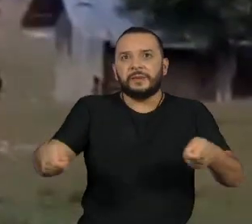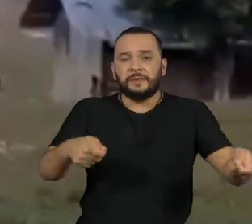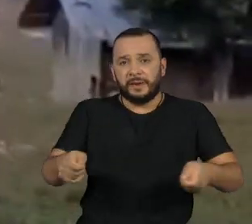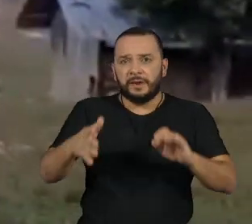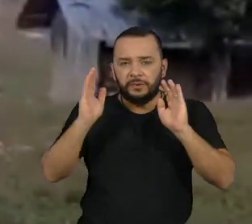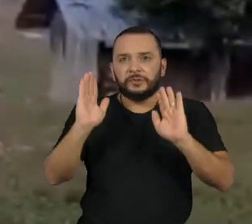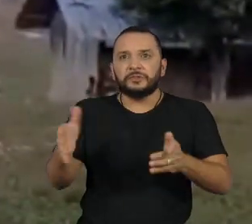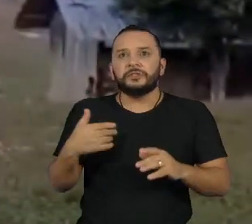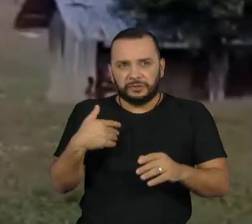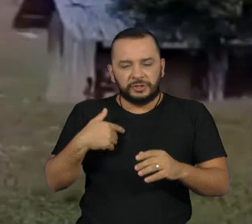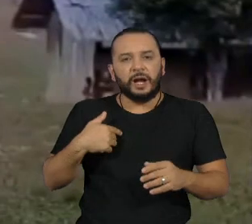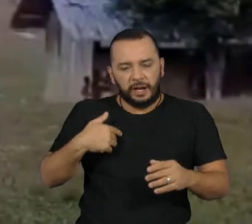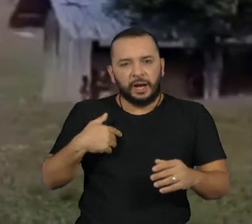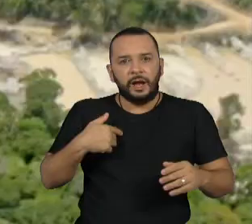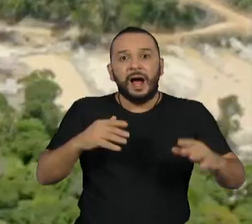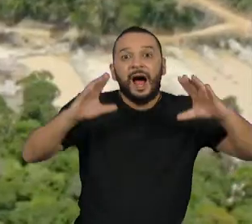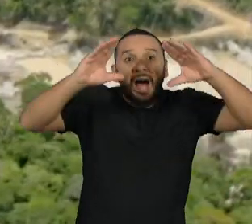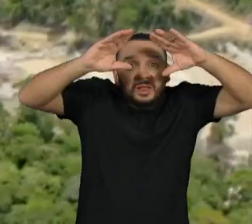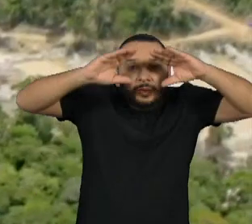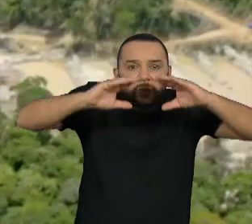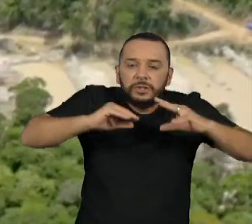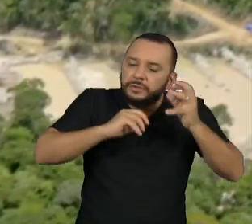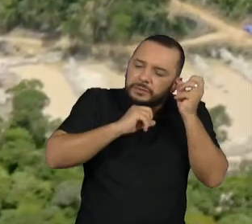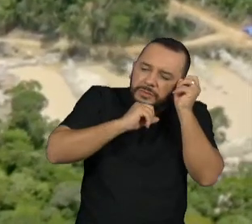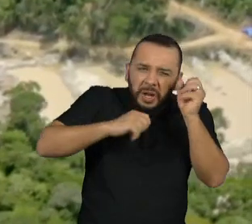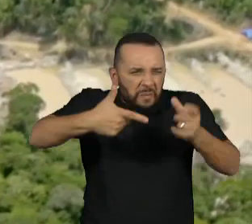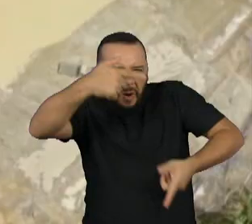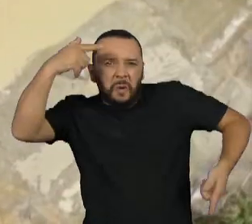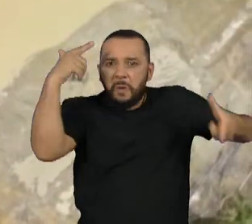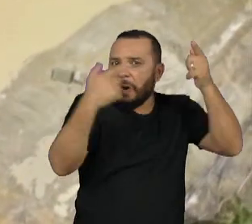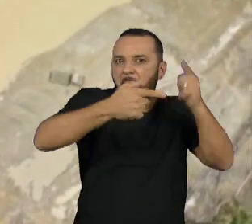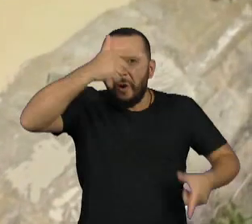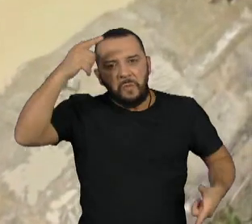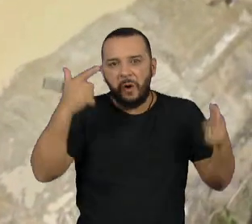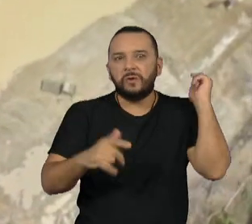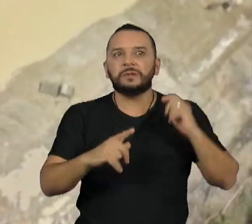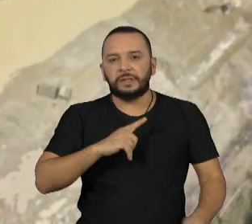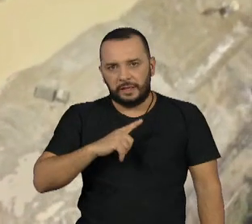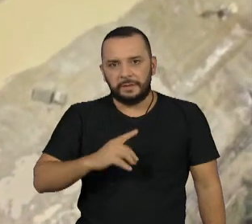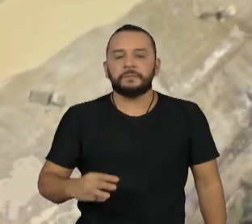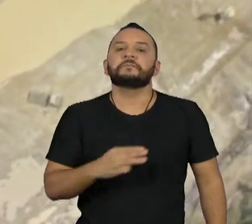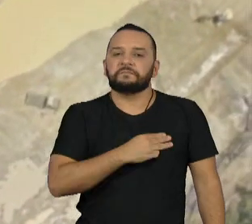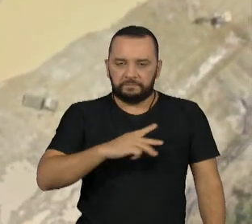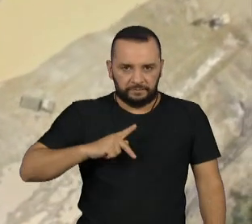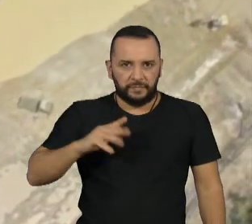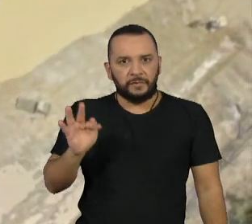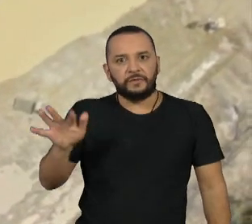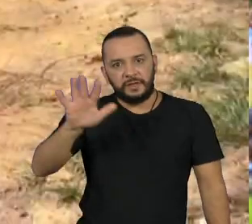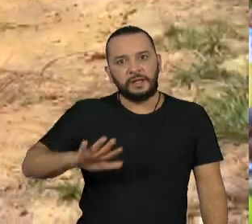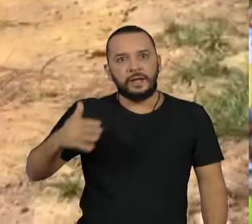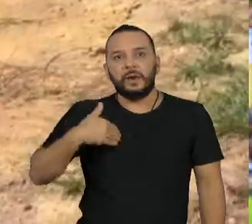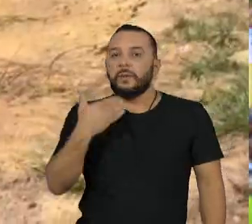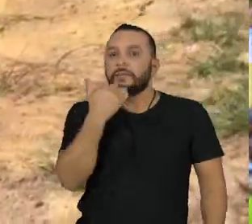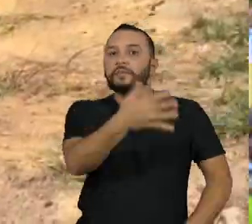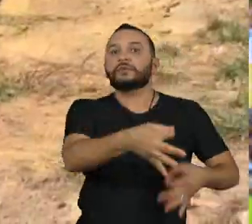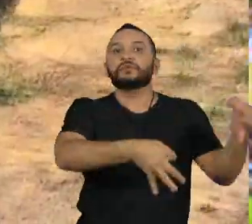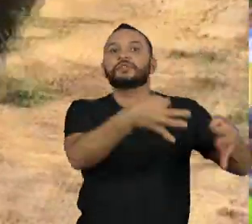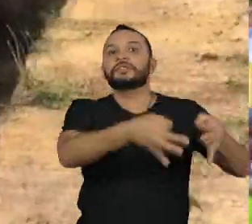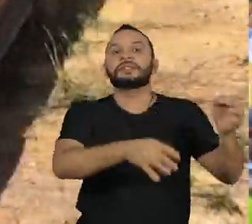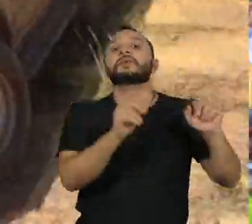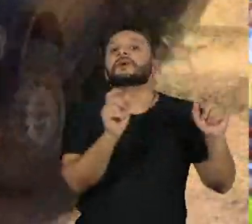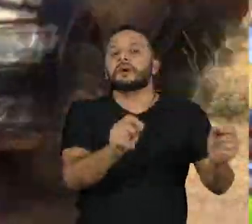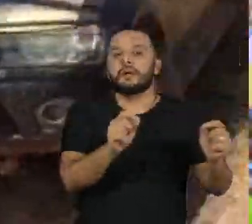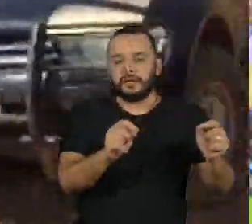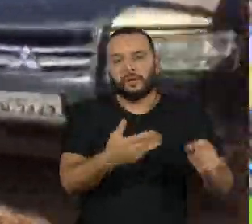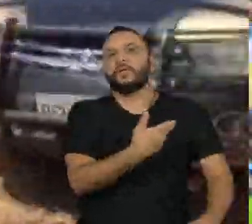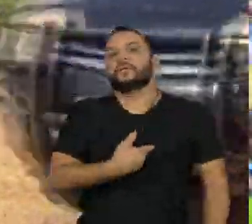contra a comunidade durante a noite. O Ministério Público Federal entrou na Justiça com pedido de liminar para que a